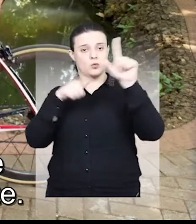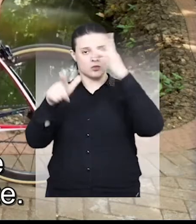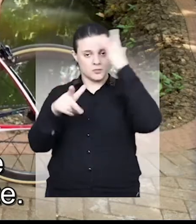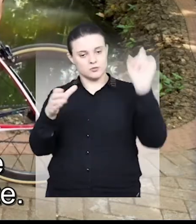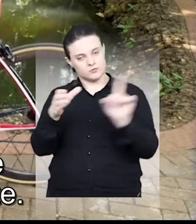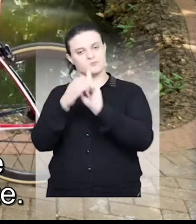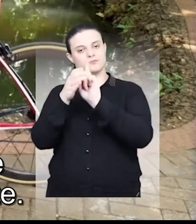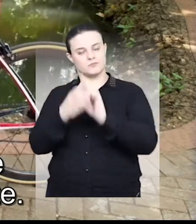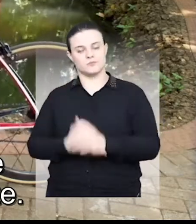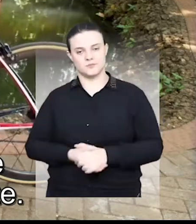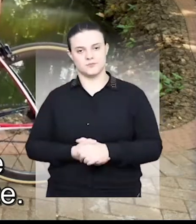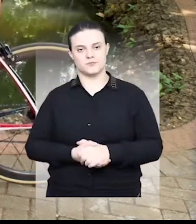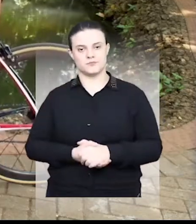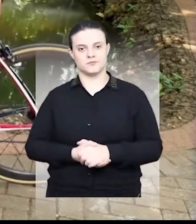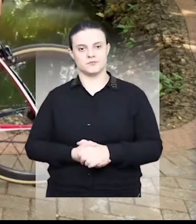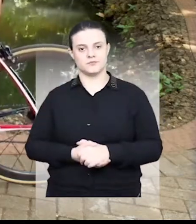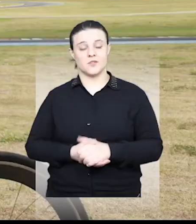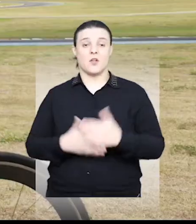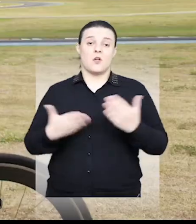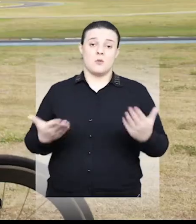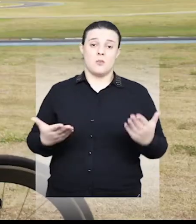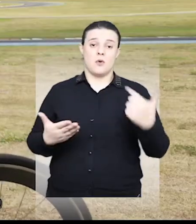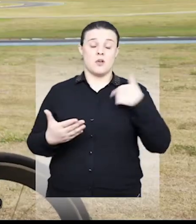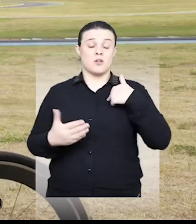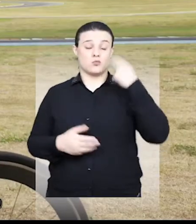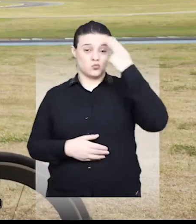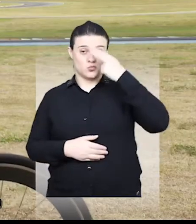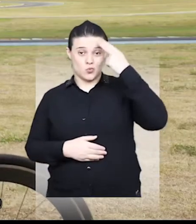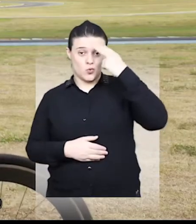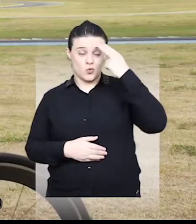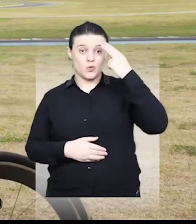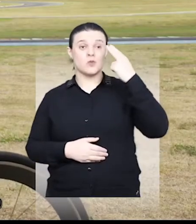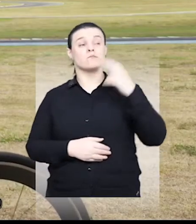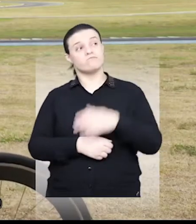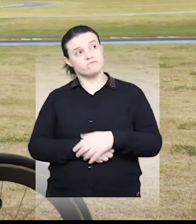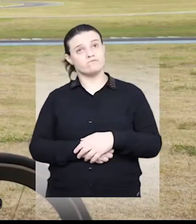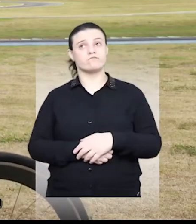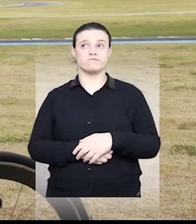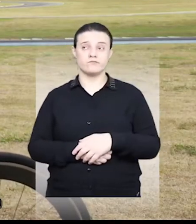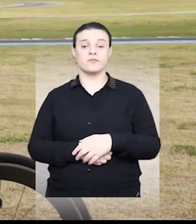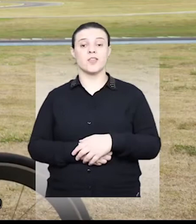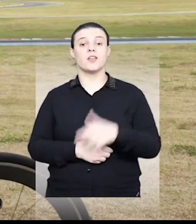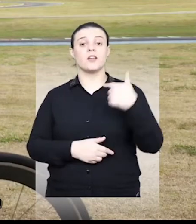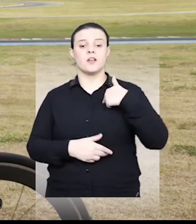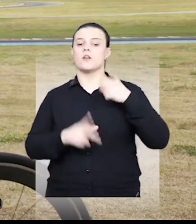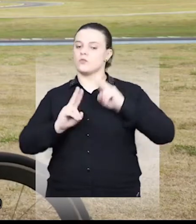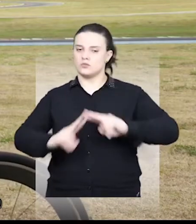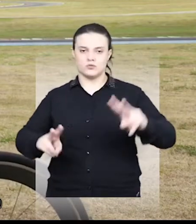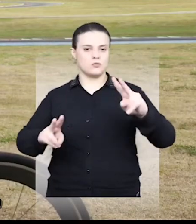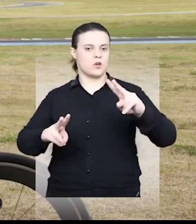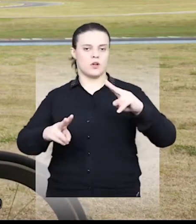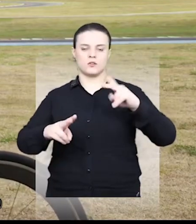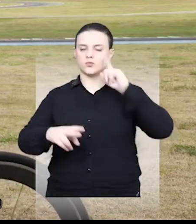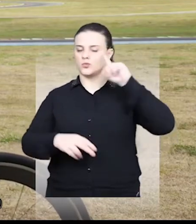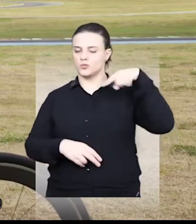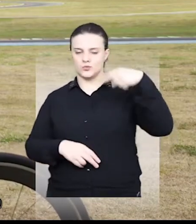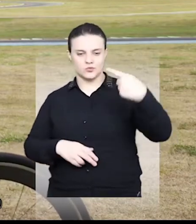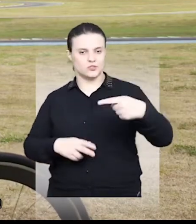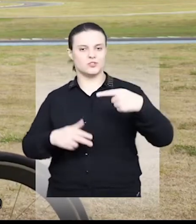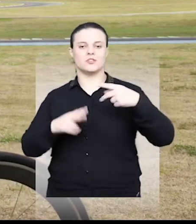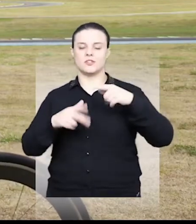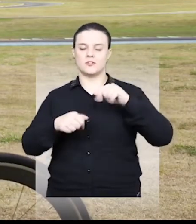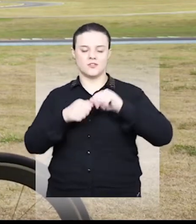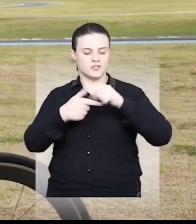outras pessoas entrarem no esporte. Bom, o meu maior sonho é estar fazendo o que eu gosto dia a dia,